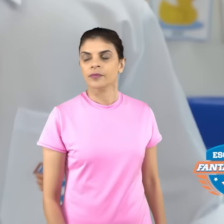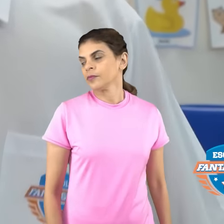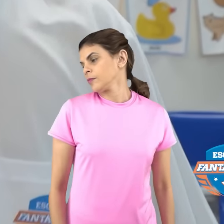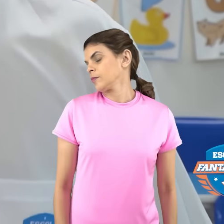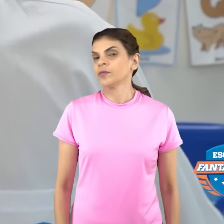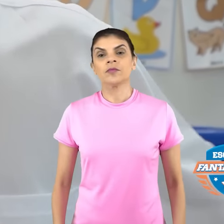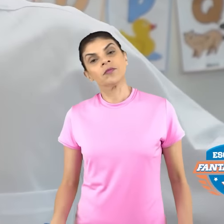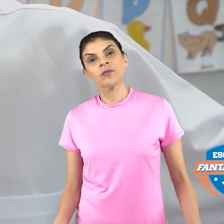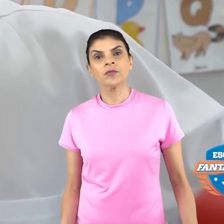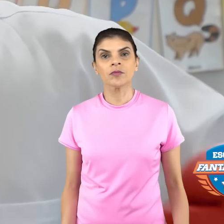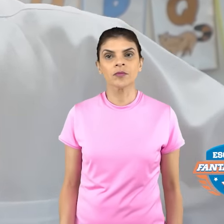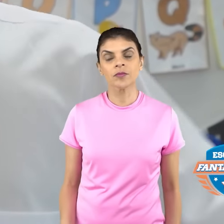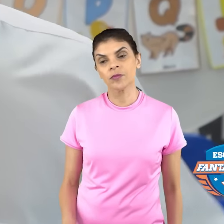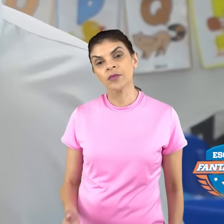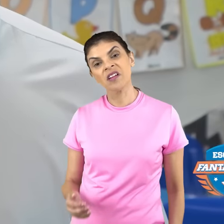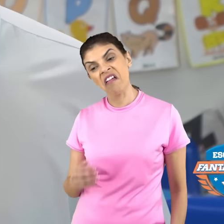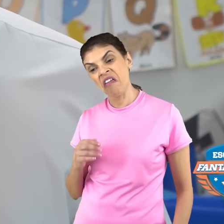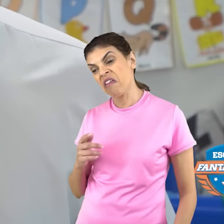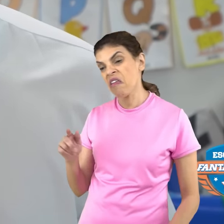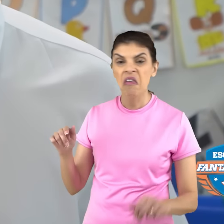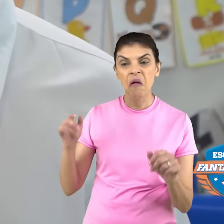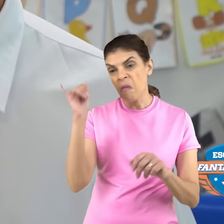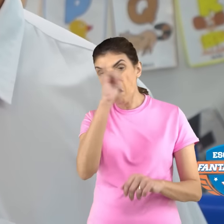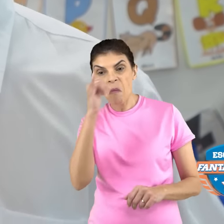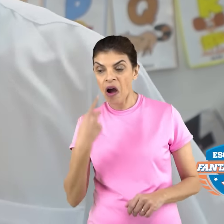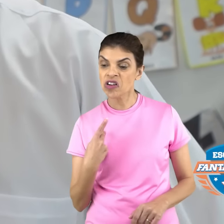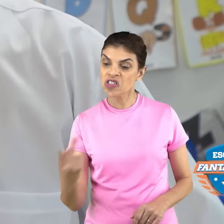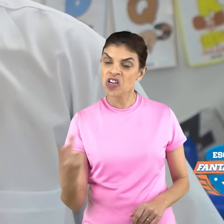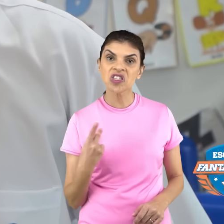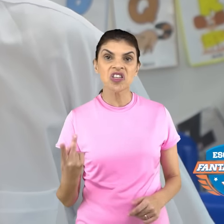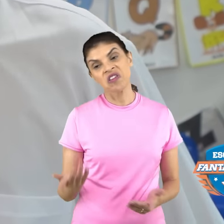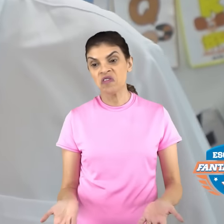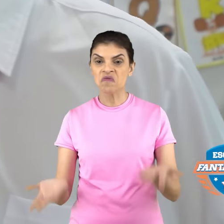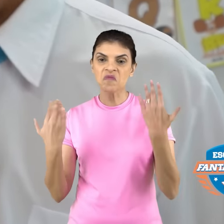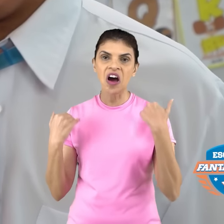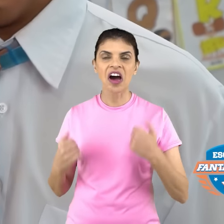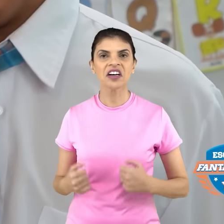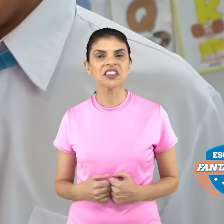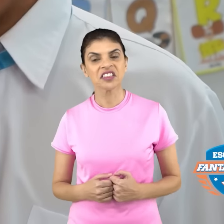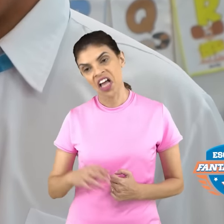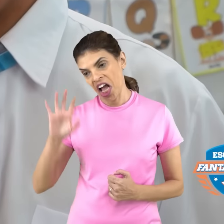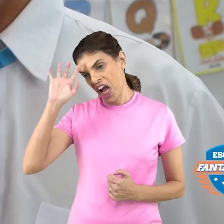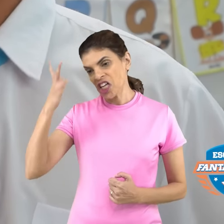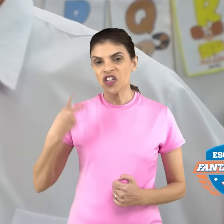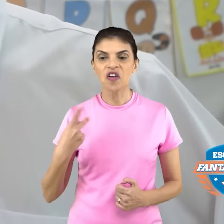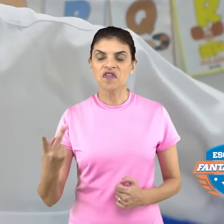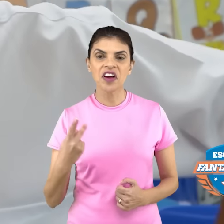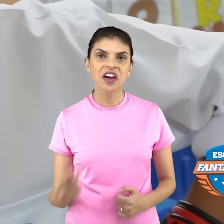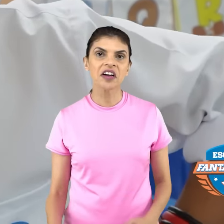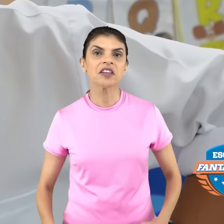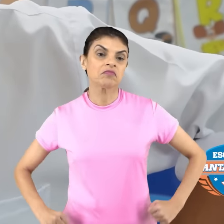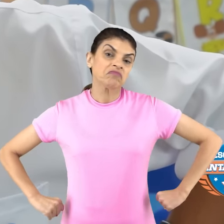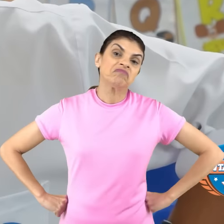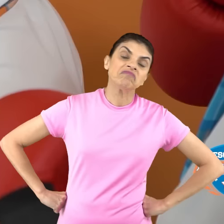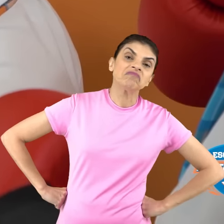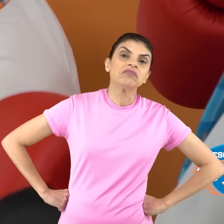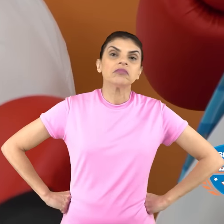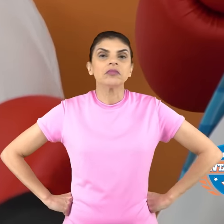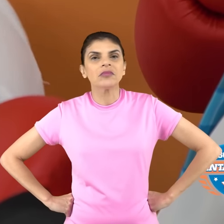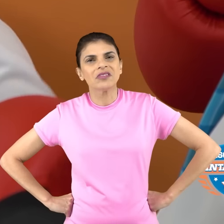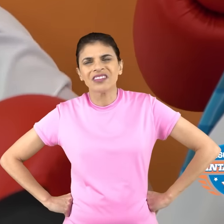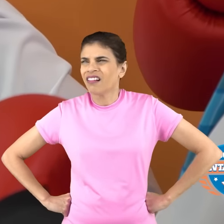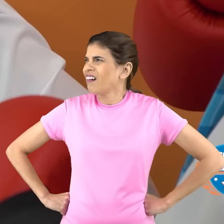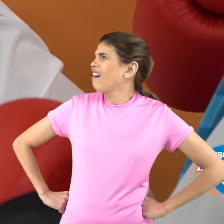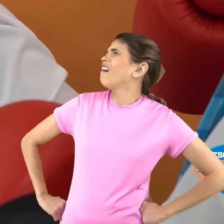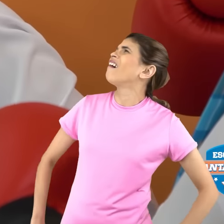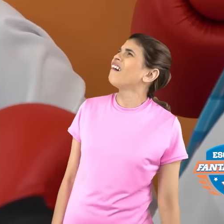Ei, seu mané, agora que tá só a gente aqui, bora resolver a nossa parada?